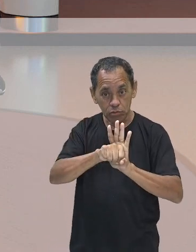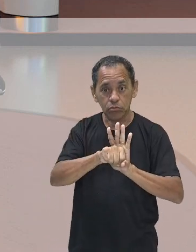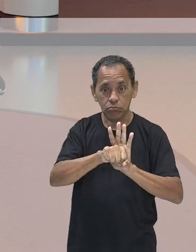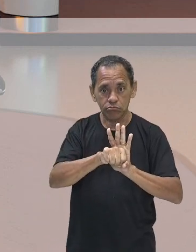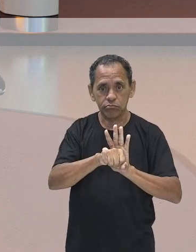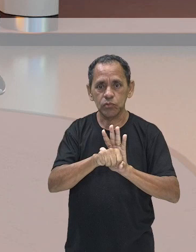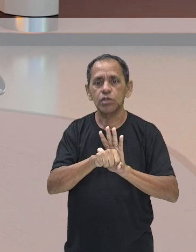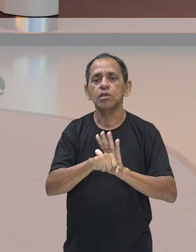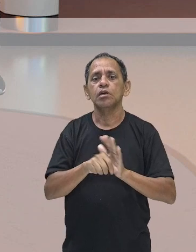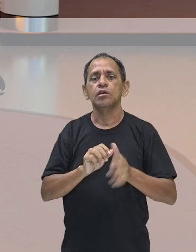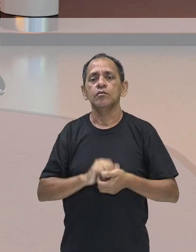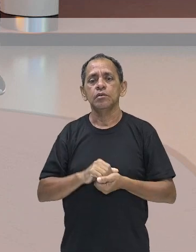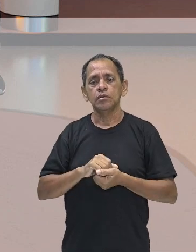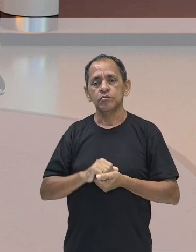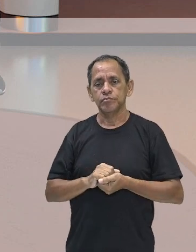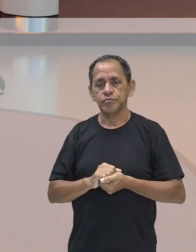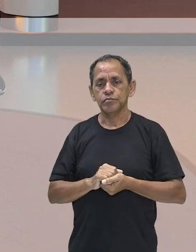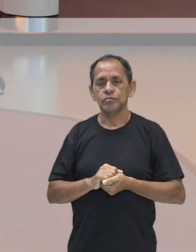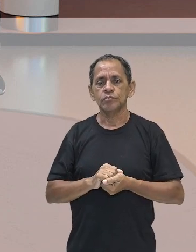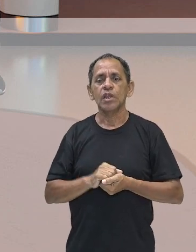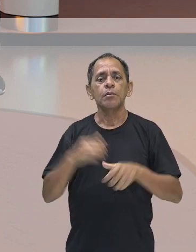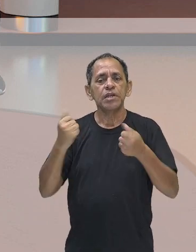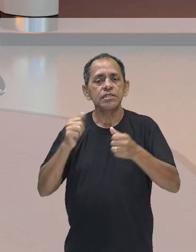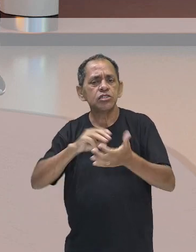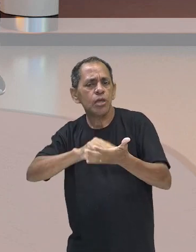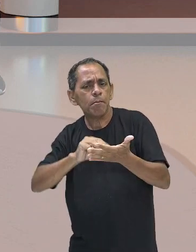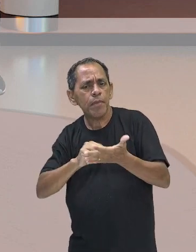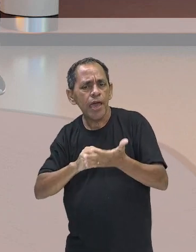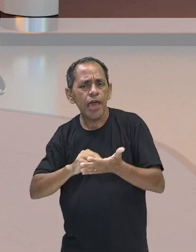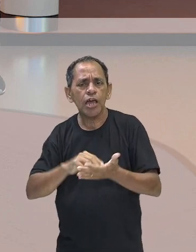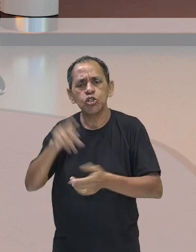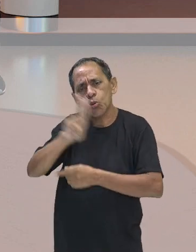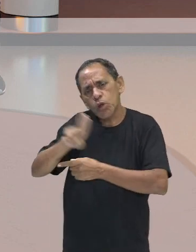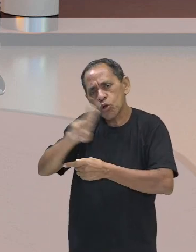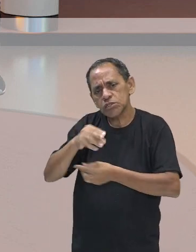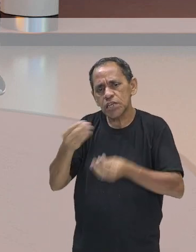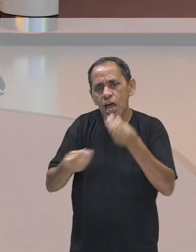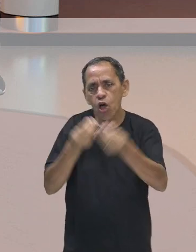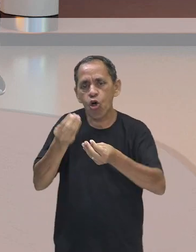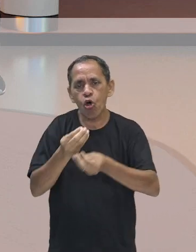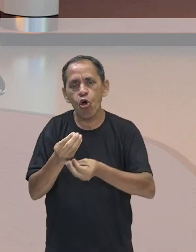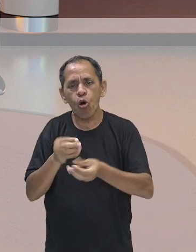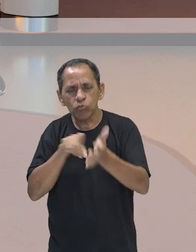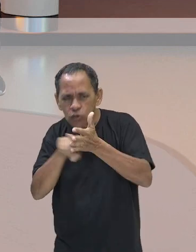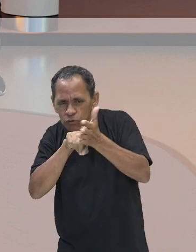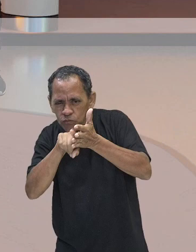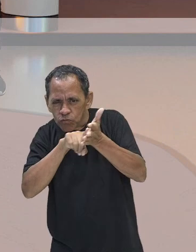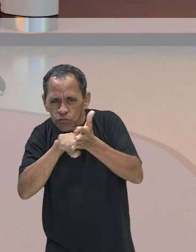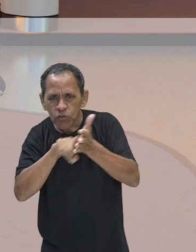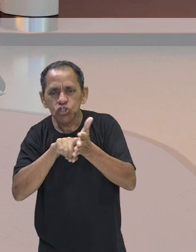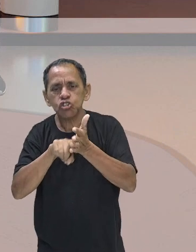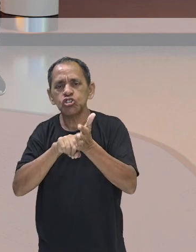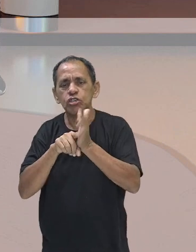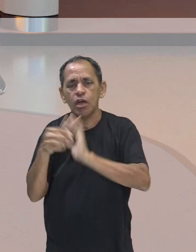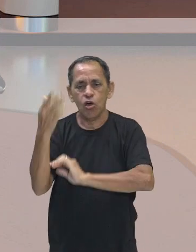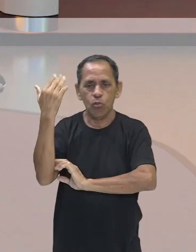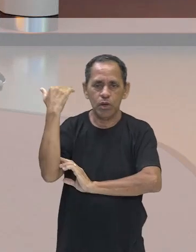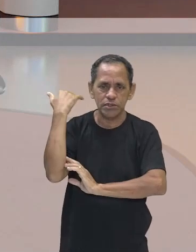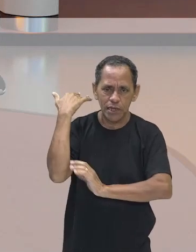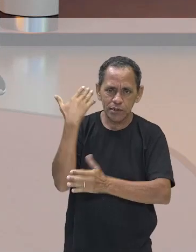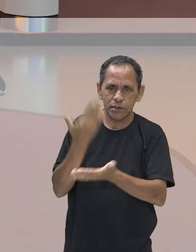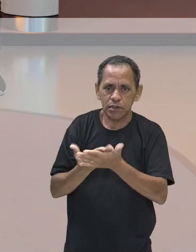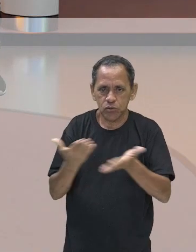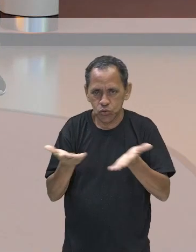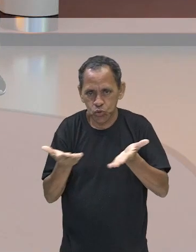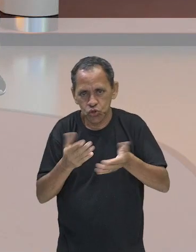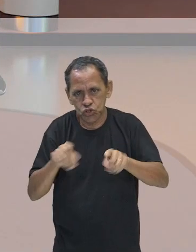método, até porque é necessário a utilização de método para desvendar os vestígios do passado. Vamos adiante,